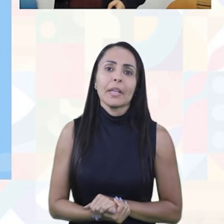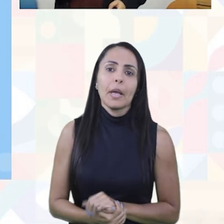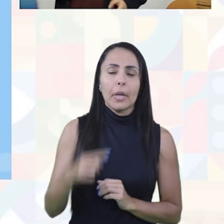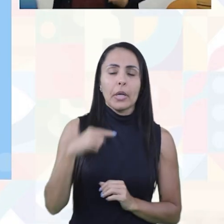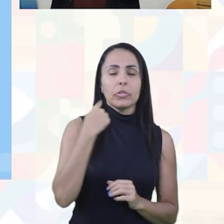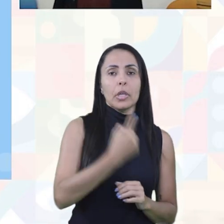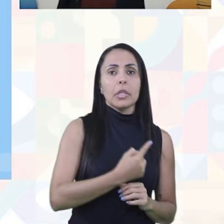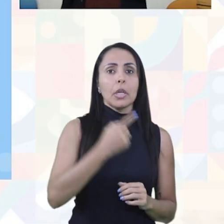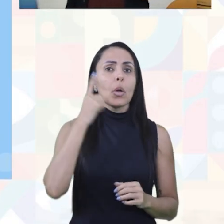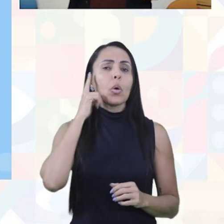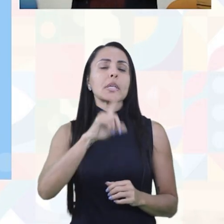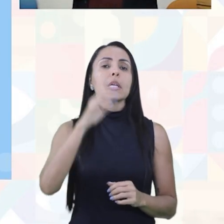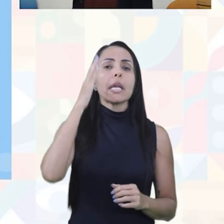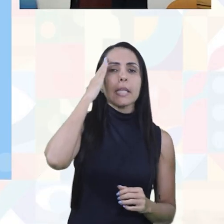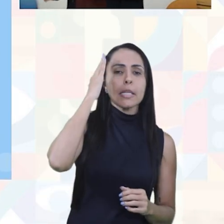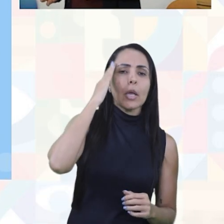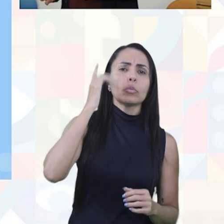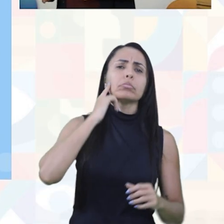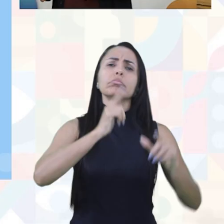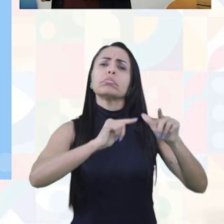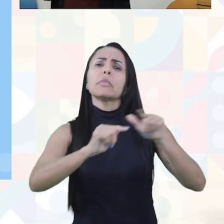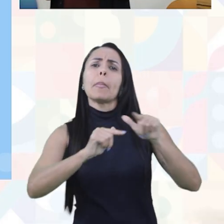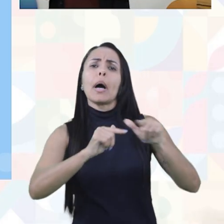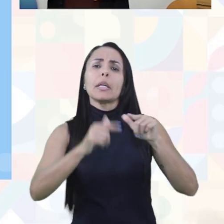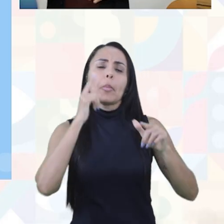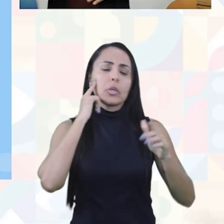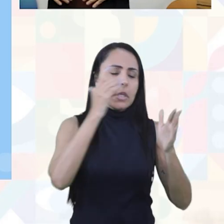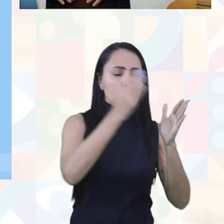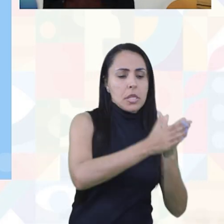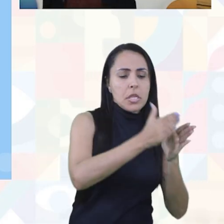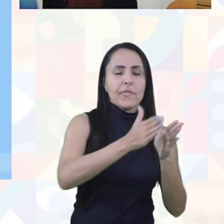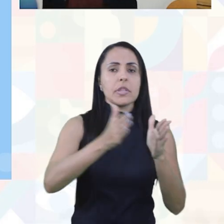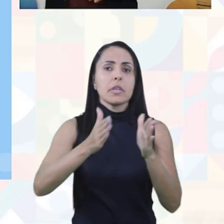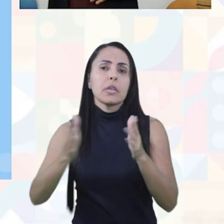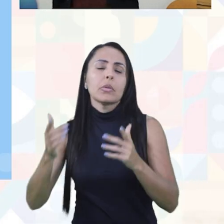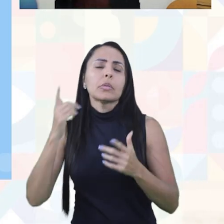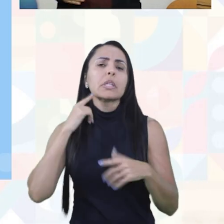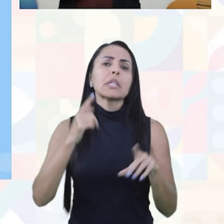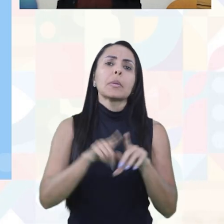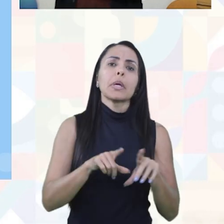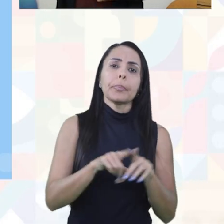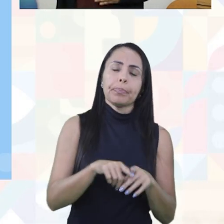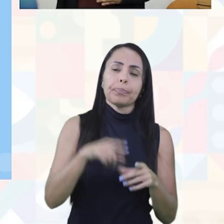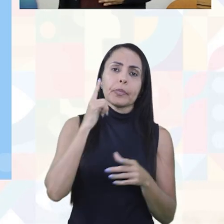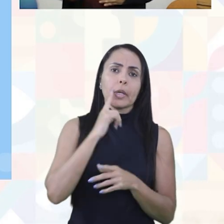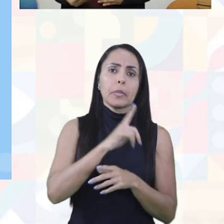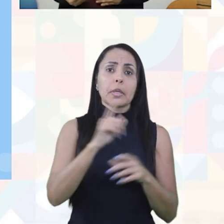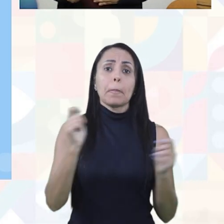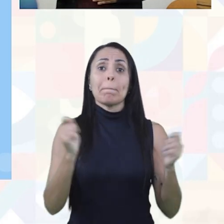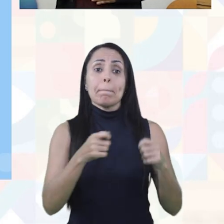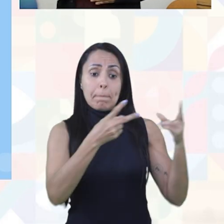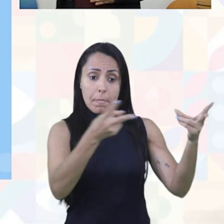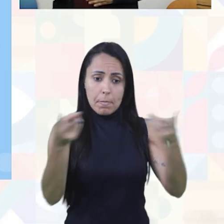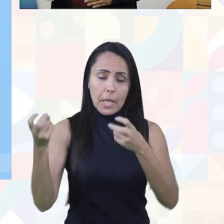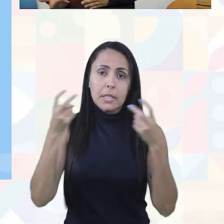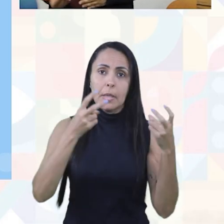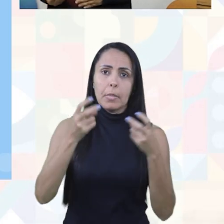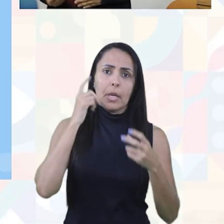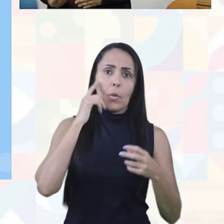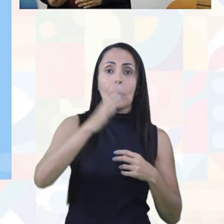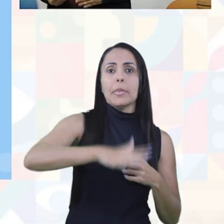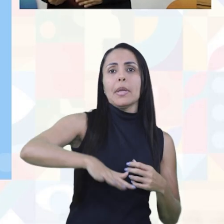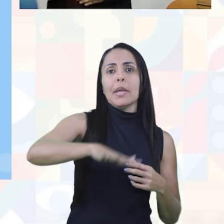conseguir entender, o trabalho ele pode ser dividido, na verdade, para a gente conseguir perceber um